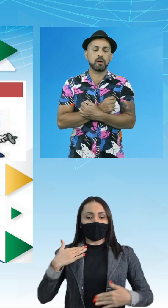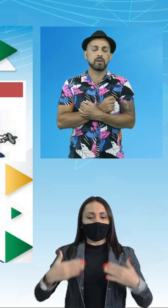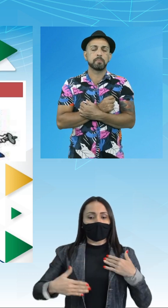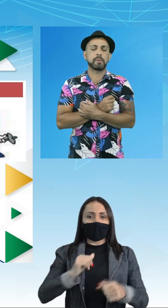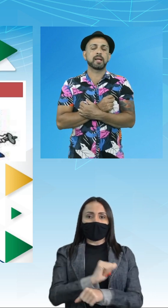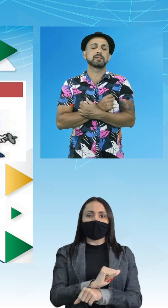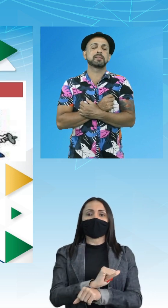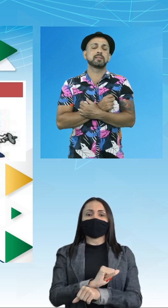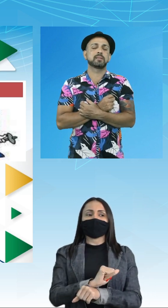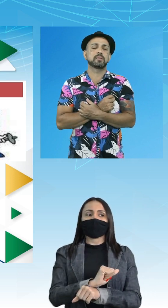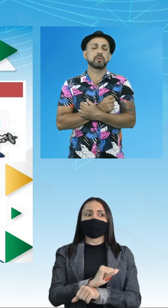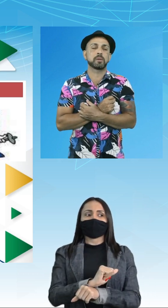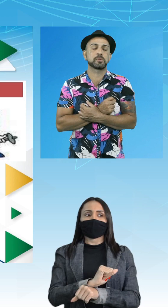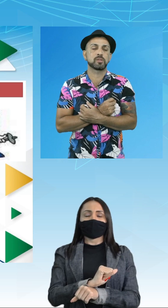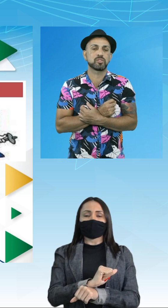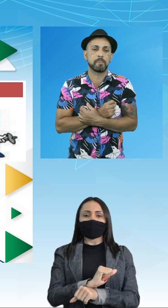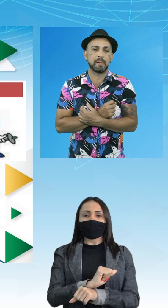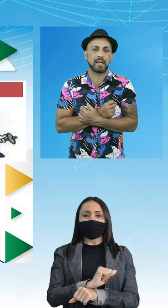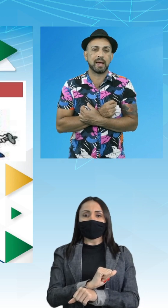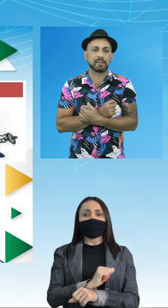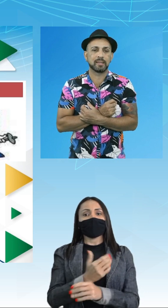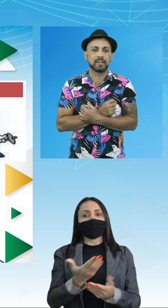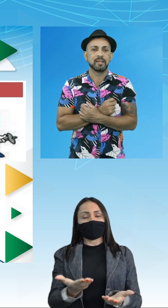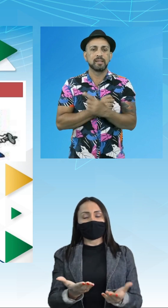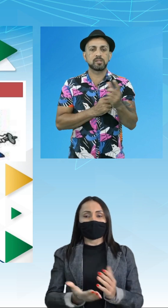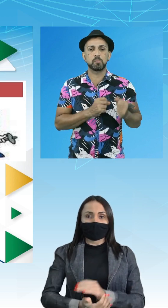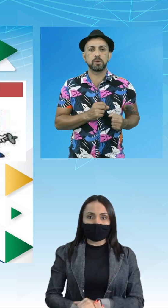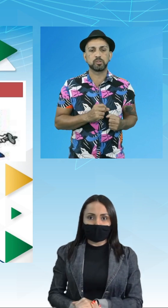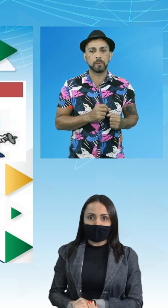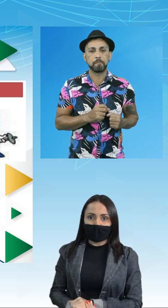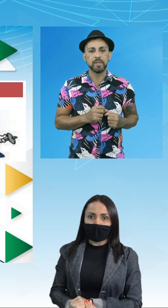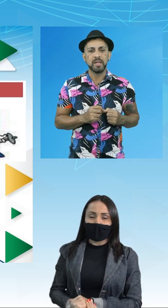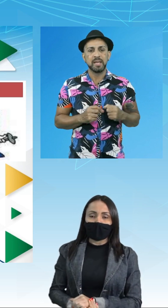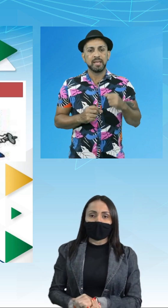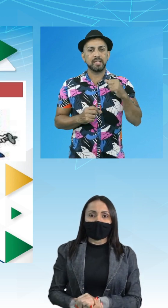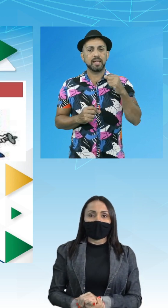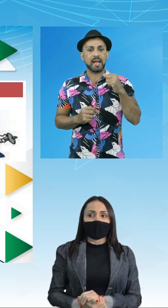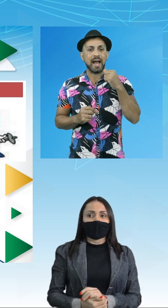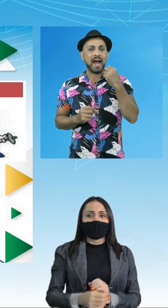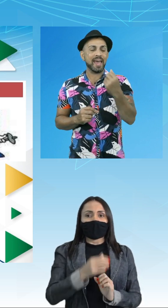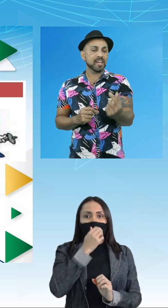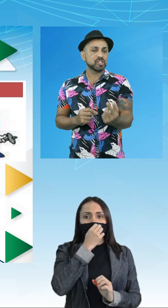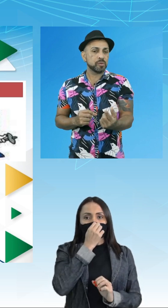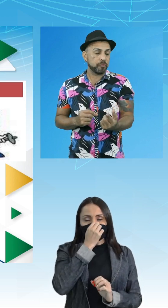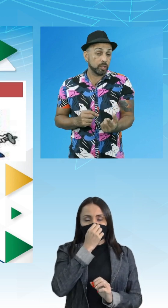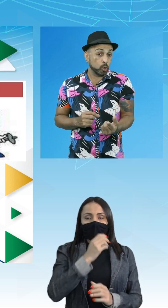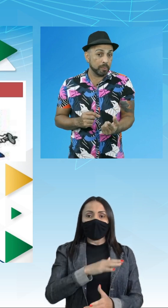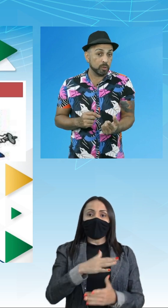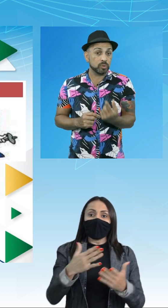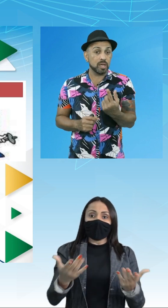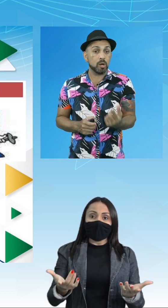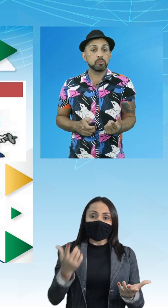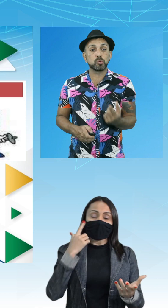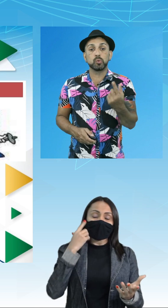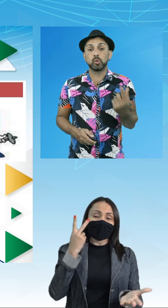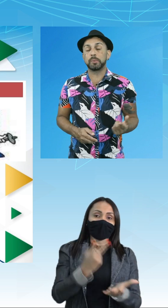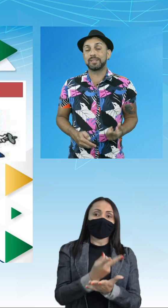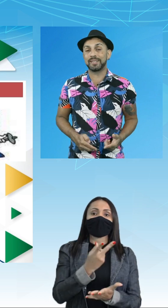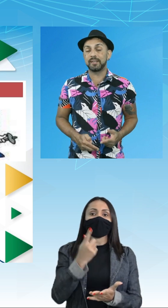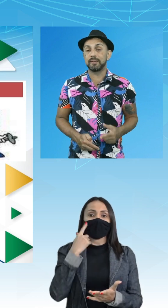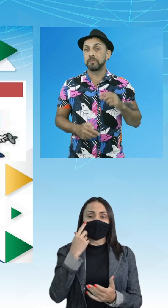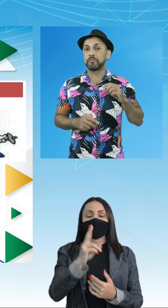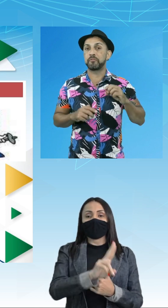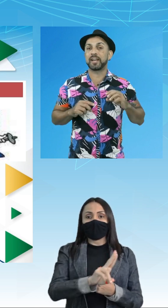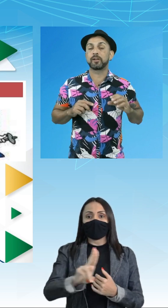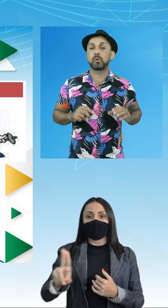aqui, paradinho, quando a pessoa está parada. Isso mesmo. E a este fenômeno damos o nome